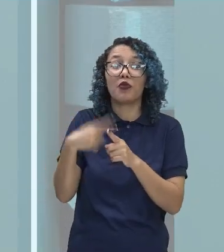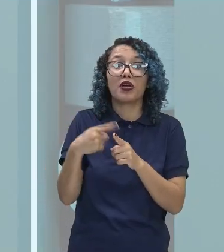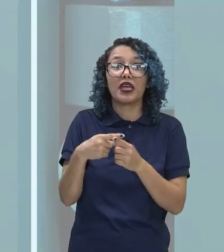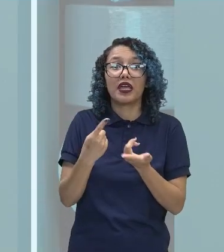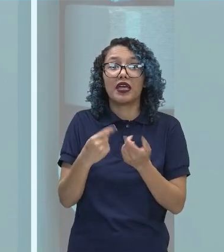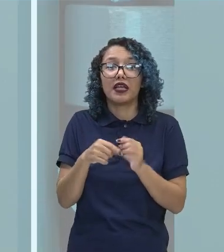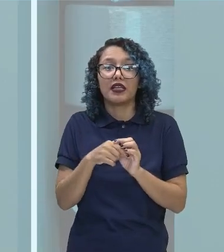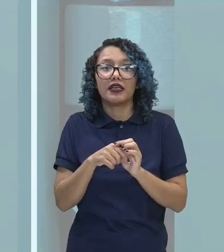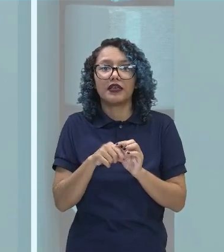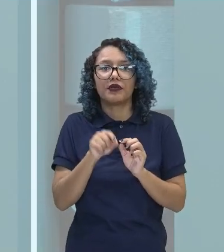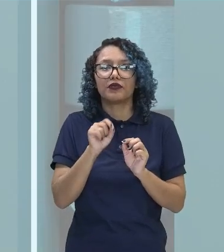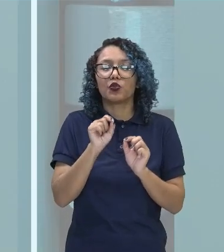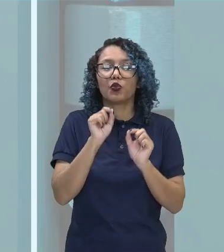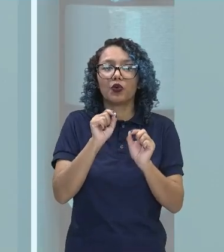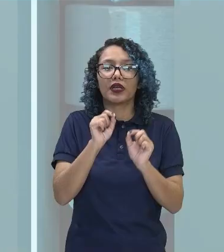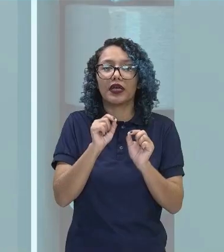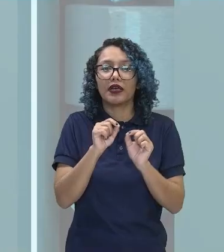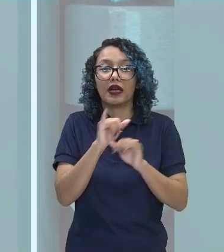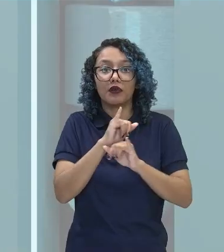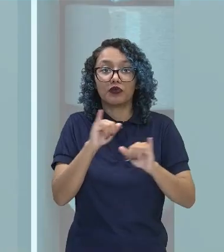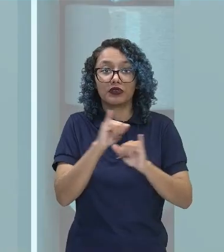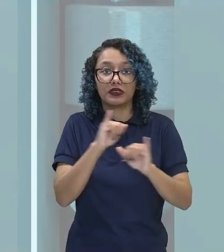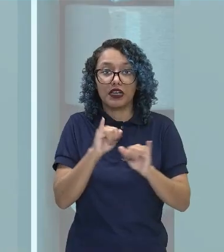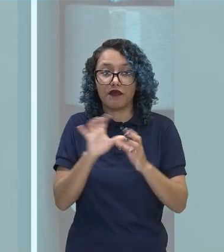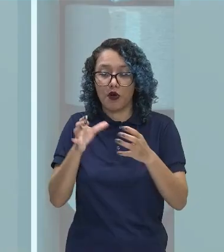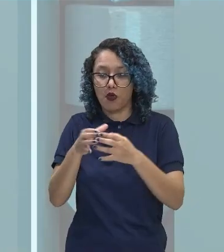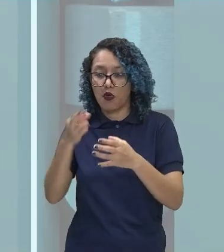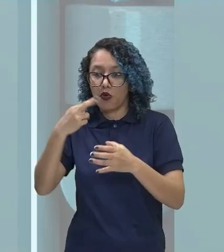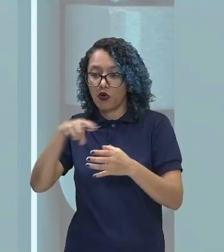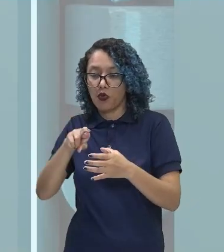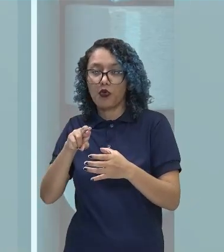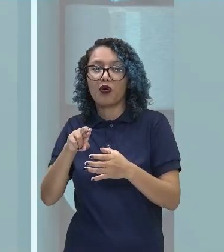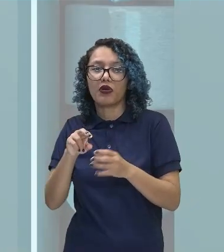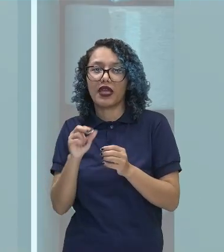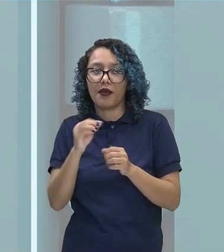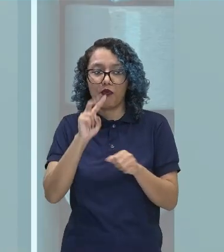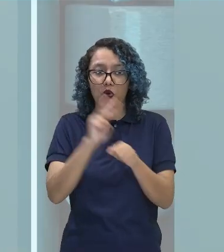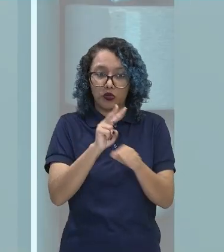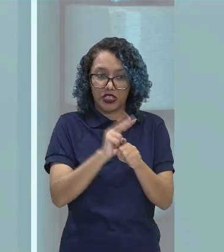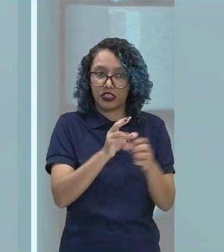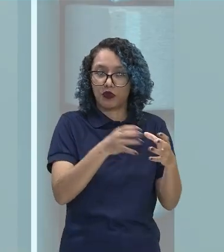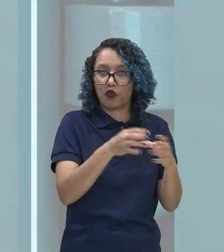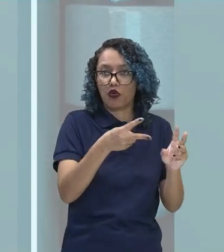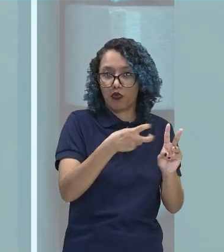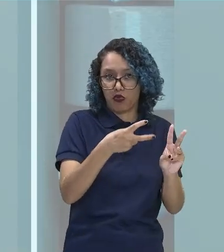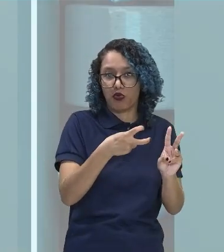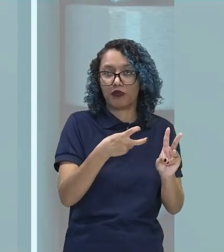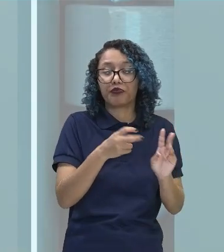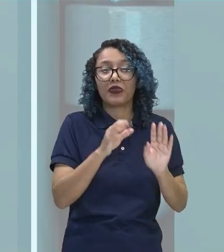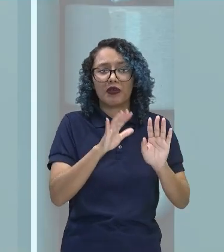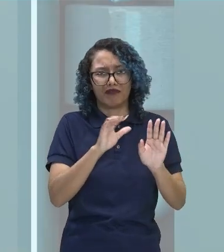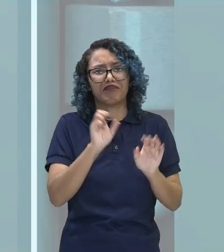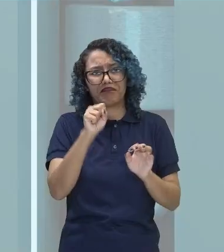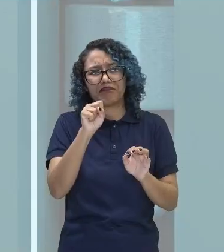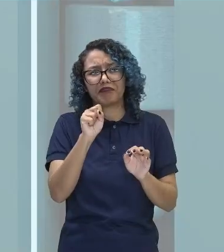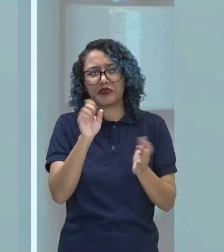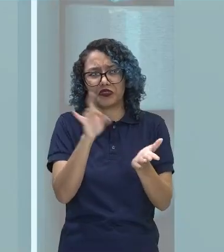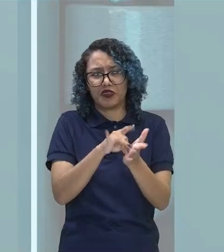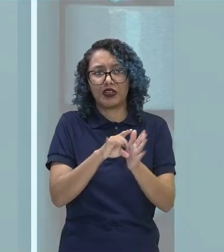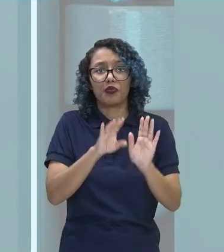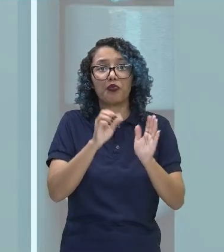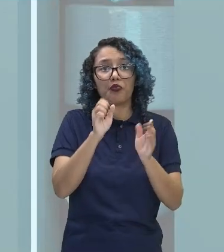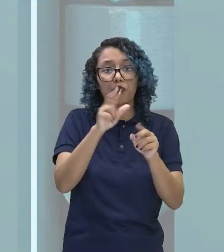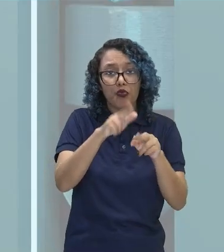ajudavam e eram a favor e protegiam os indígenas. Na verdade, eles protegiam mesmo. Então, os